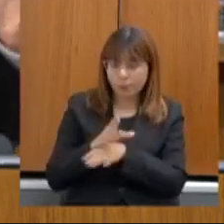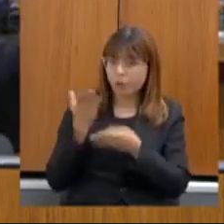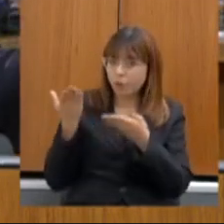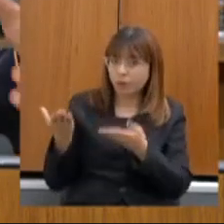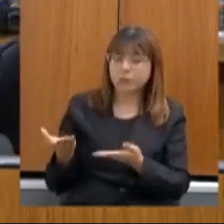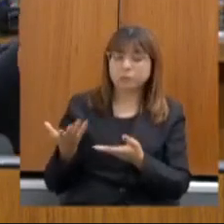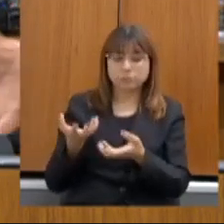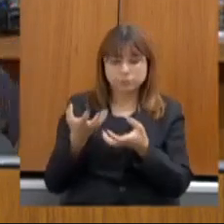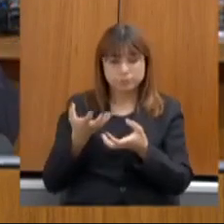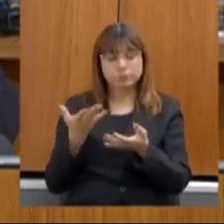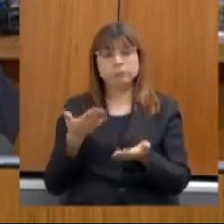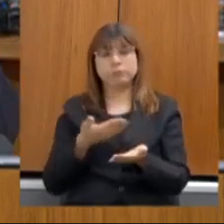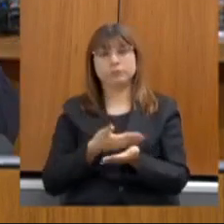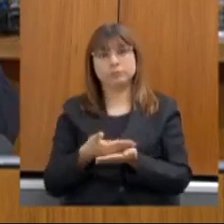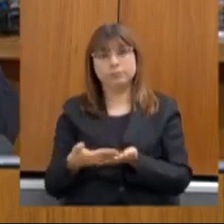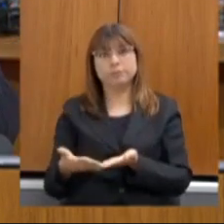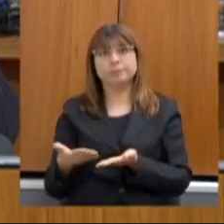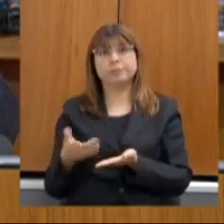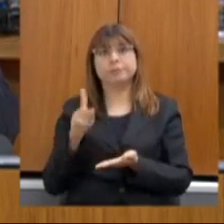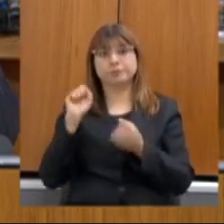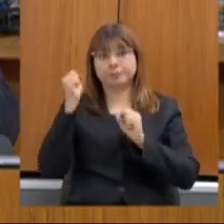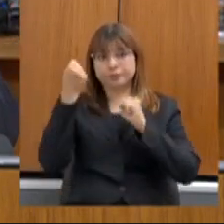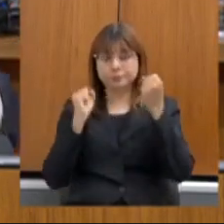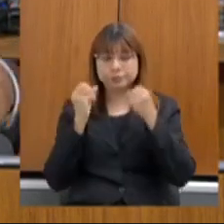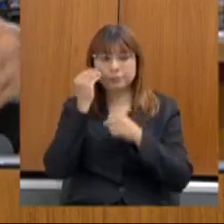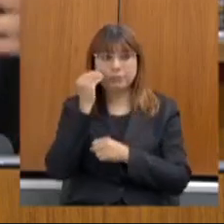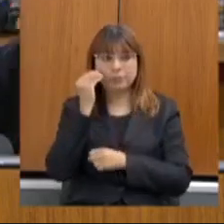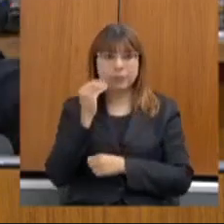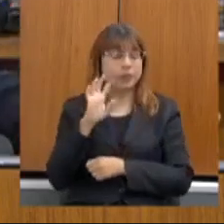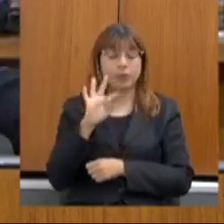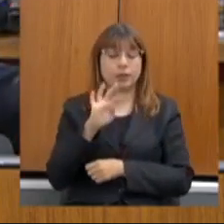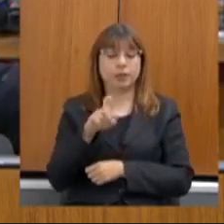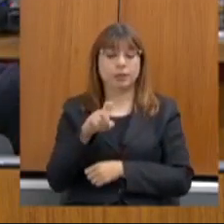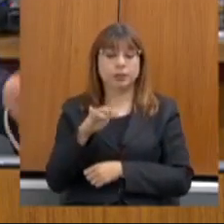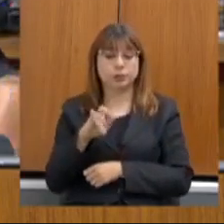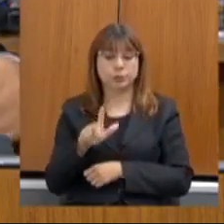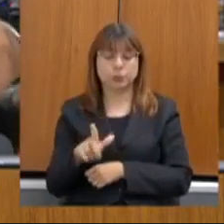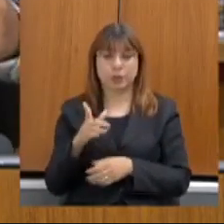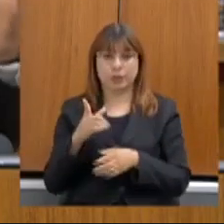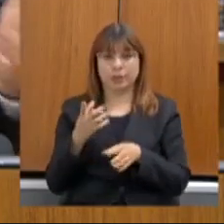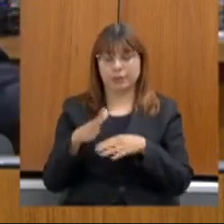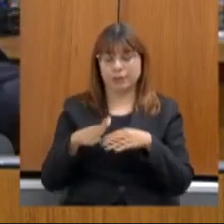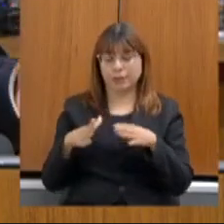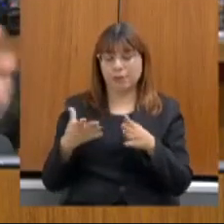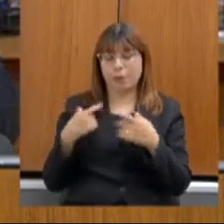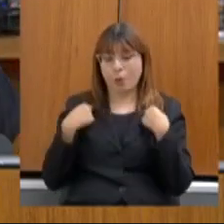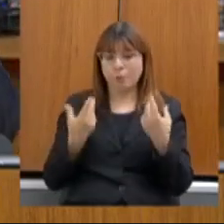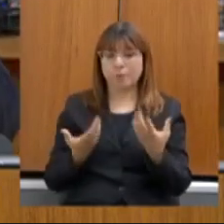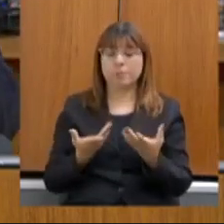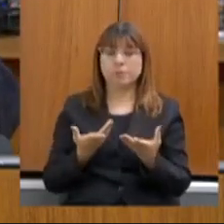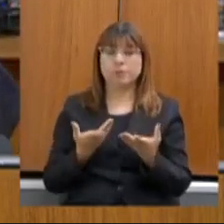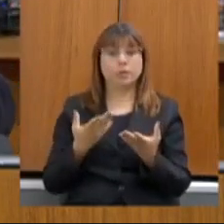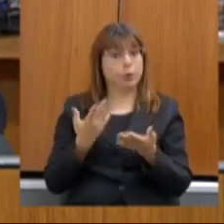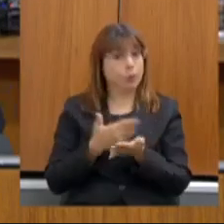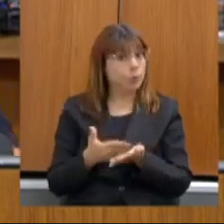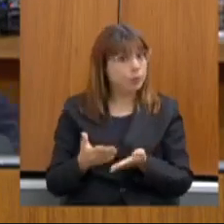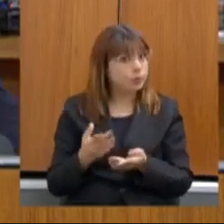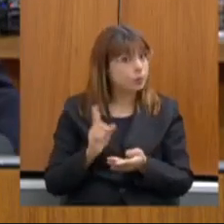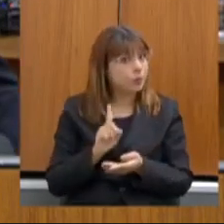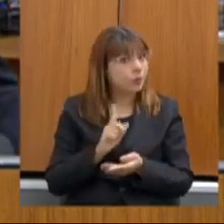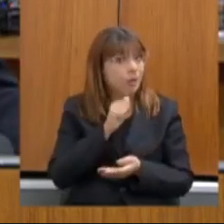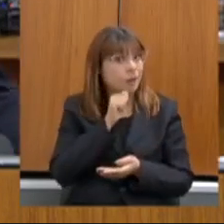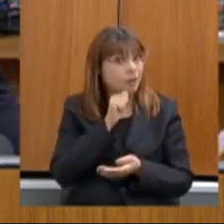querendo instalar uma Indústria Têxtil não conversou ainda por causa da Cemig